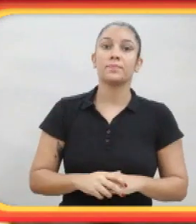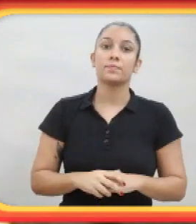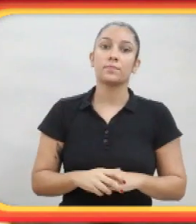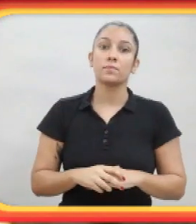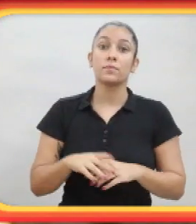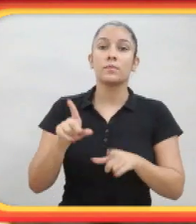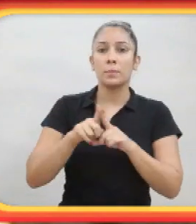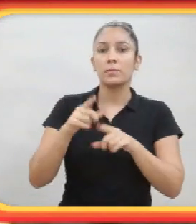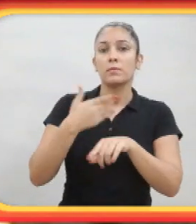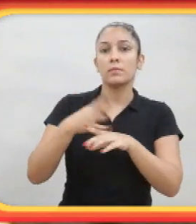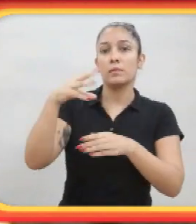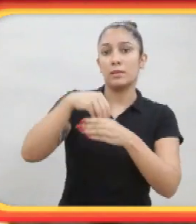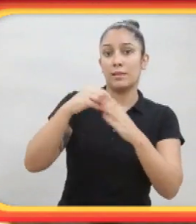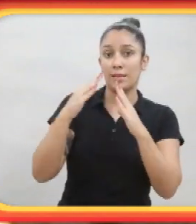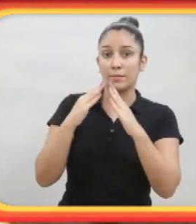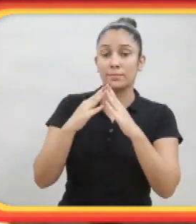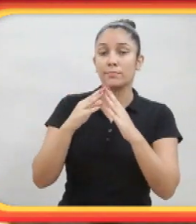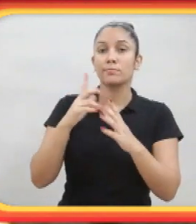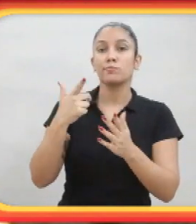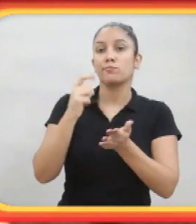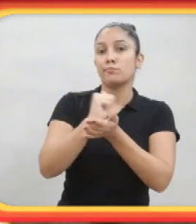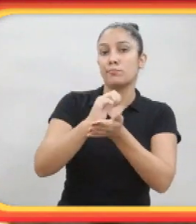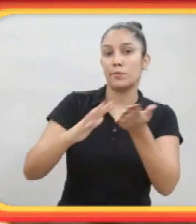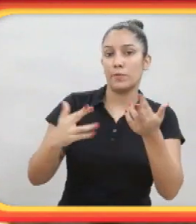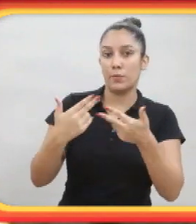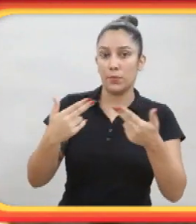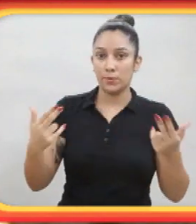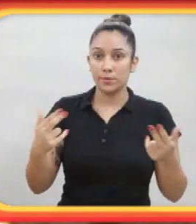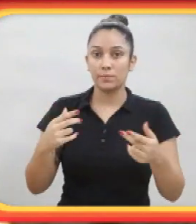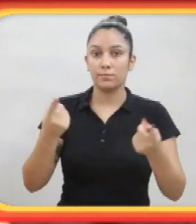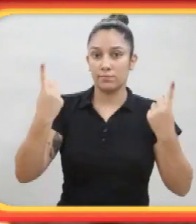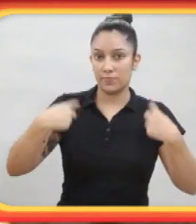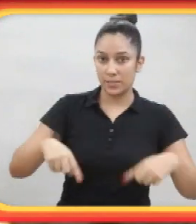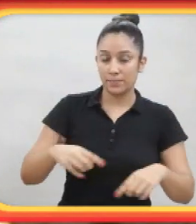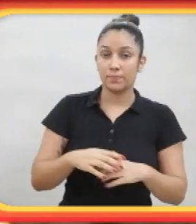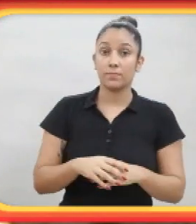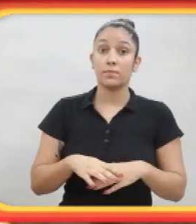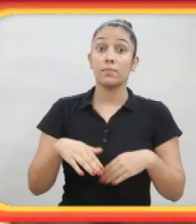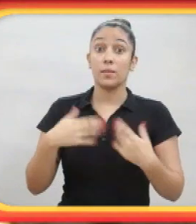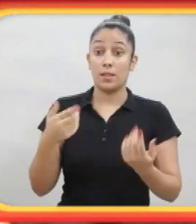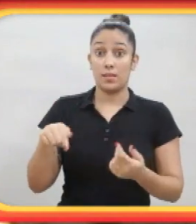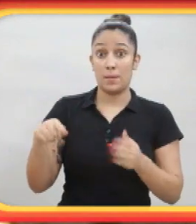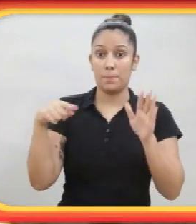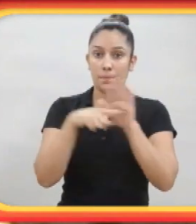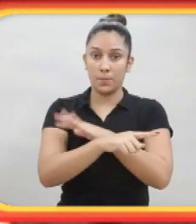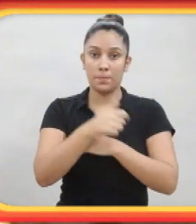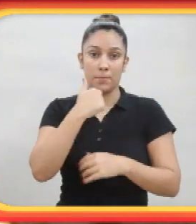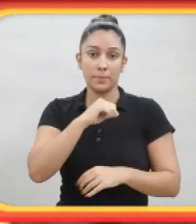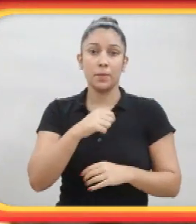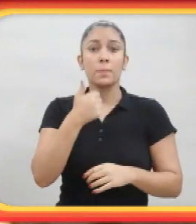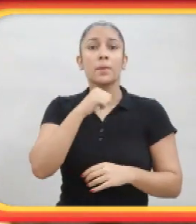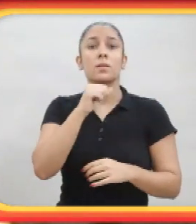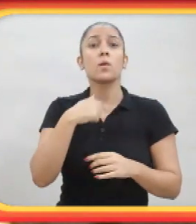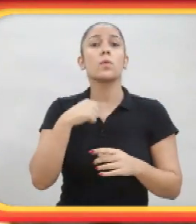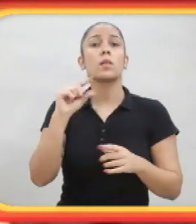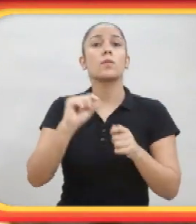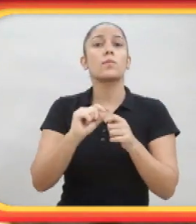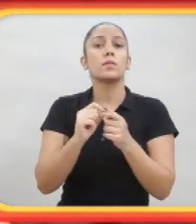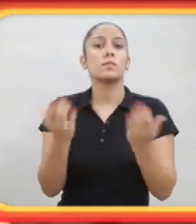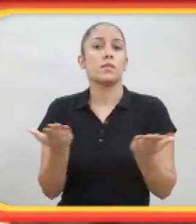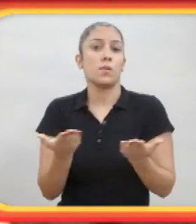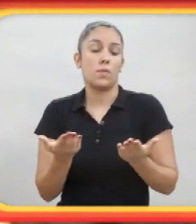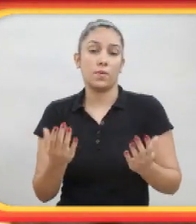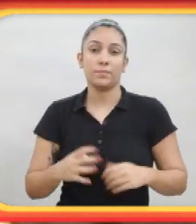muito ativa. Então, se ela está em casa e não está fazendo alguma atividade assim